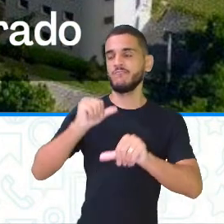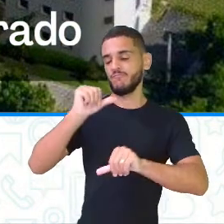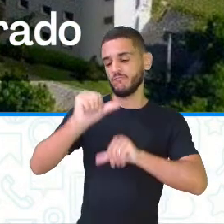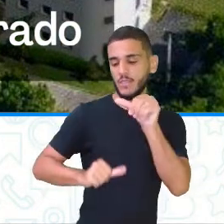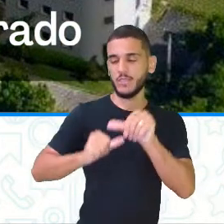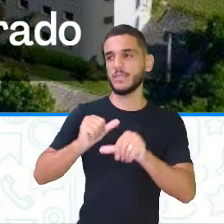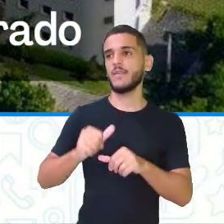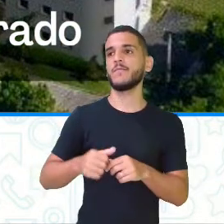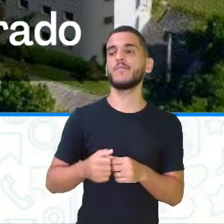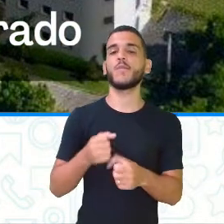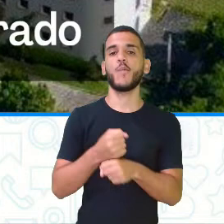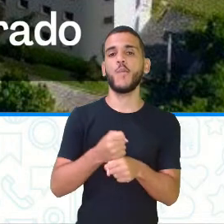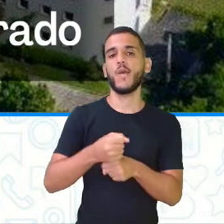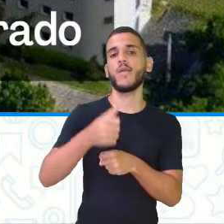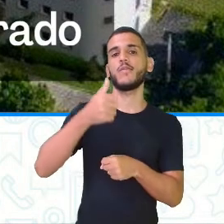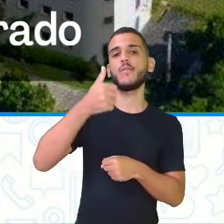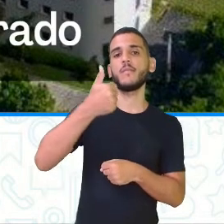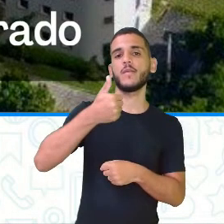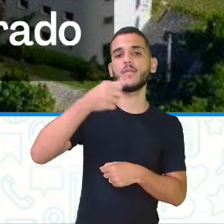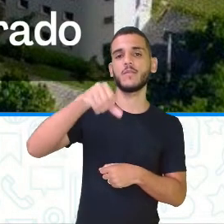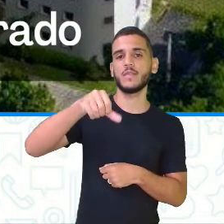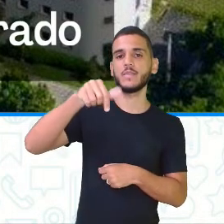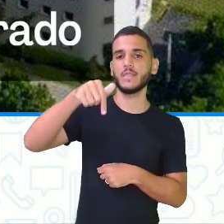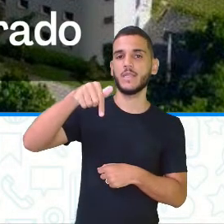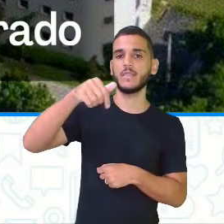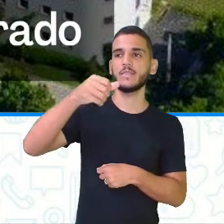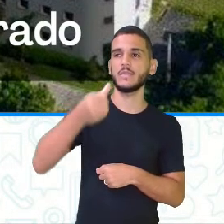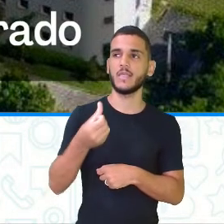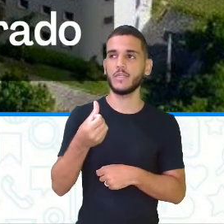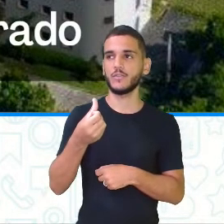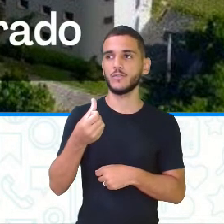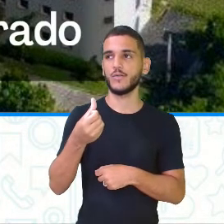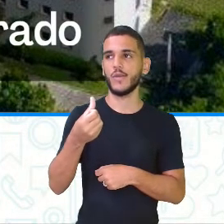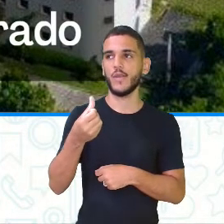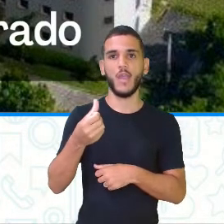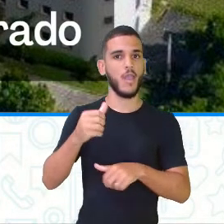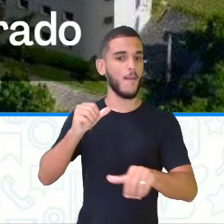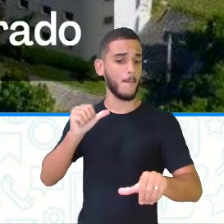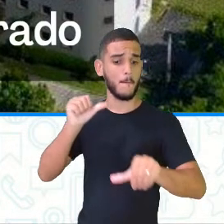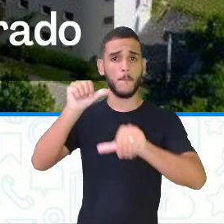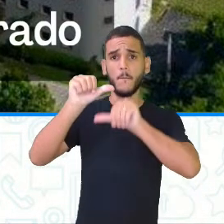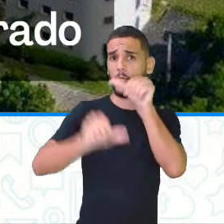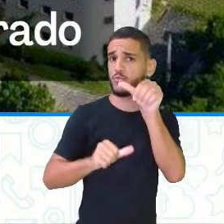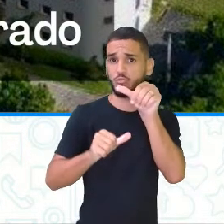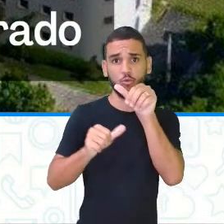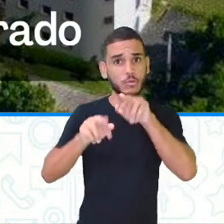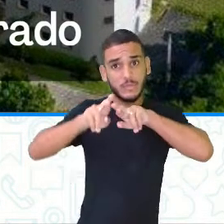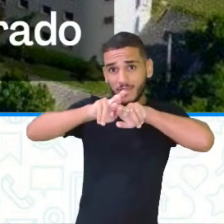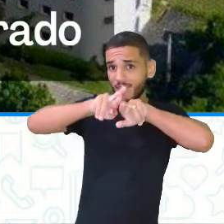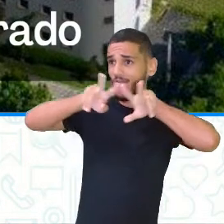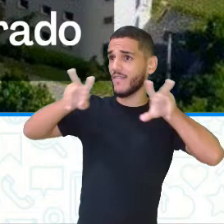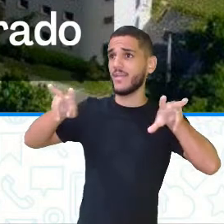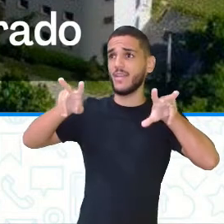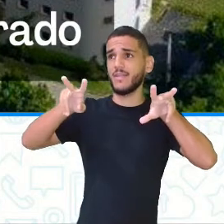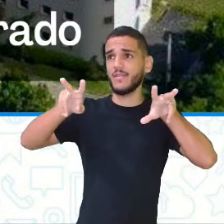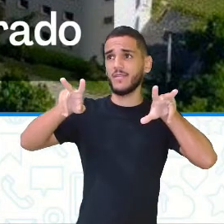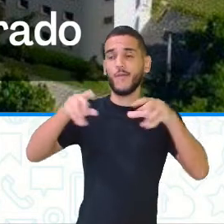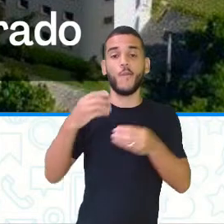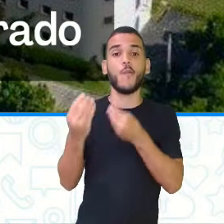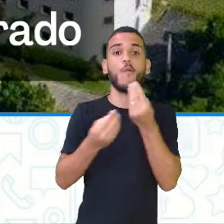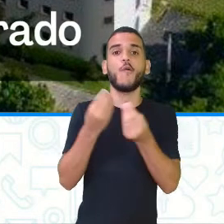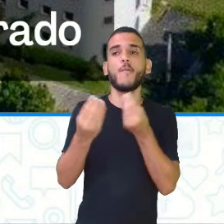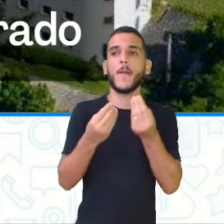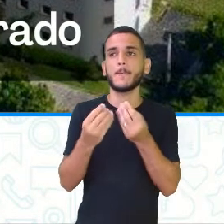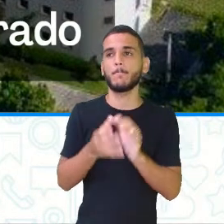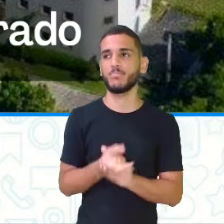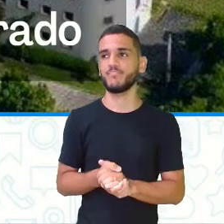e em 1976 ele foi completamente reinaugurado com outra ideia. Ele não era mais casa de